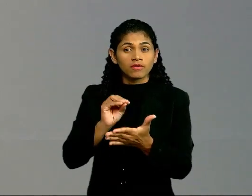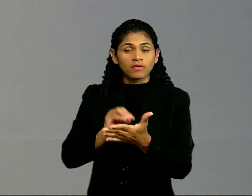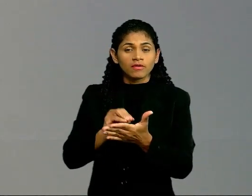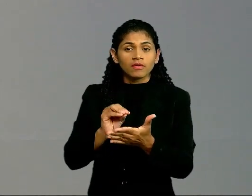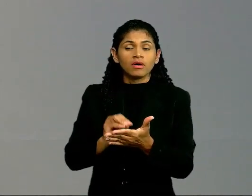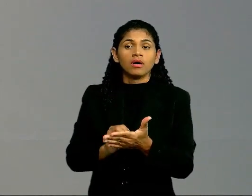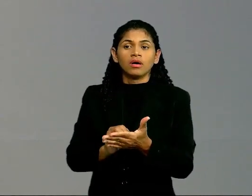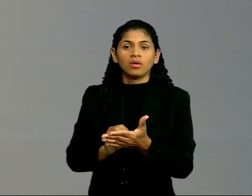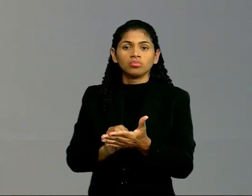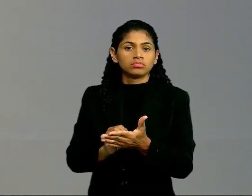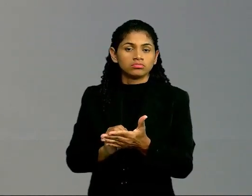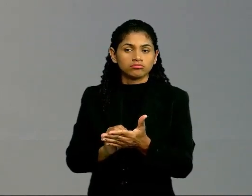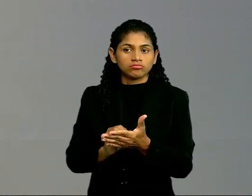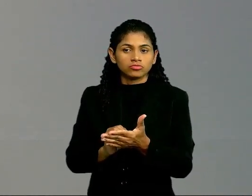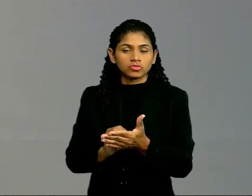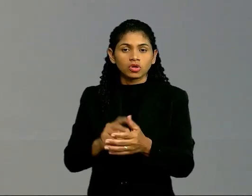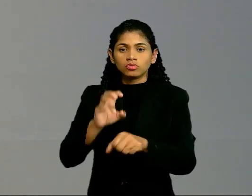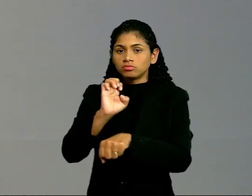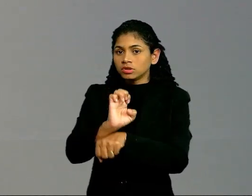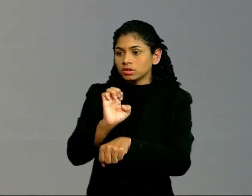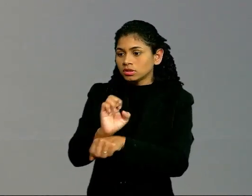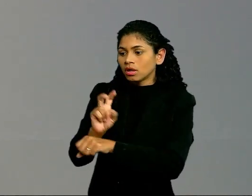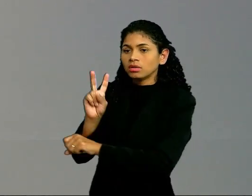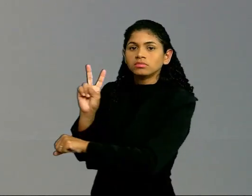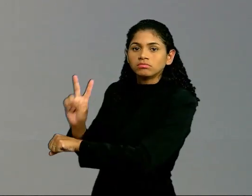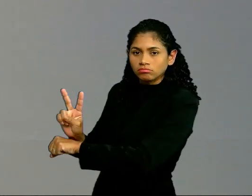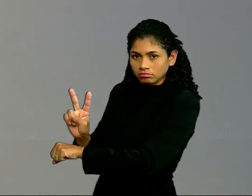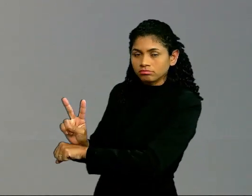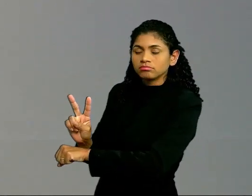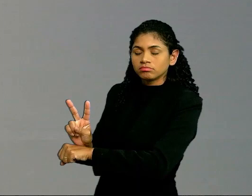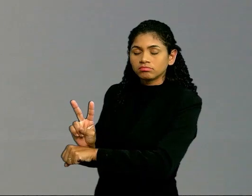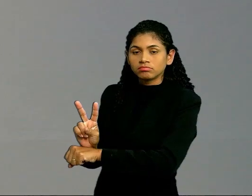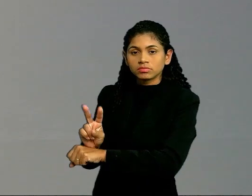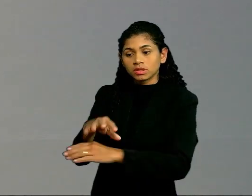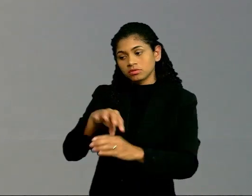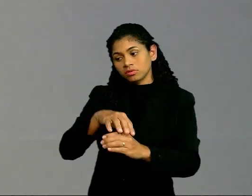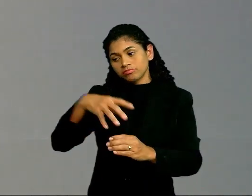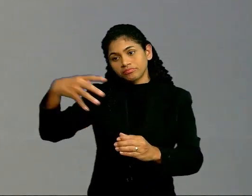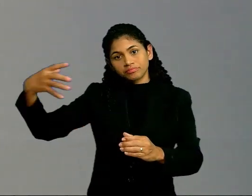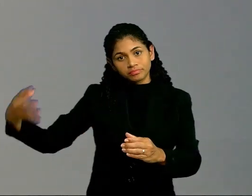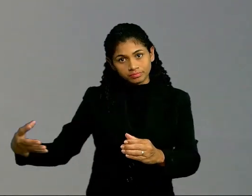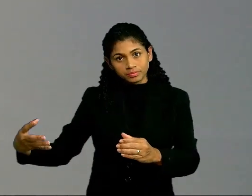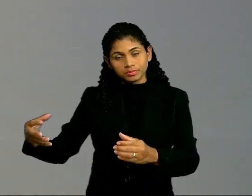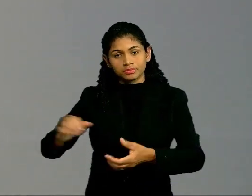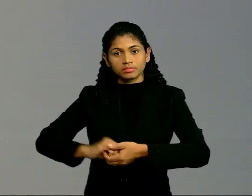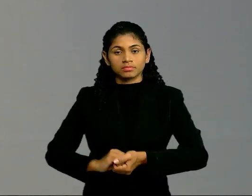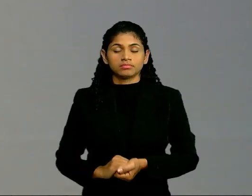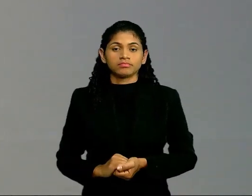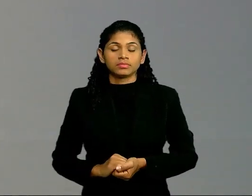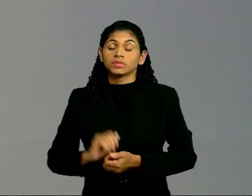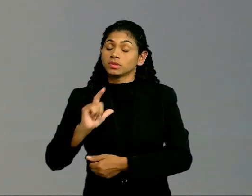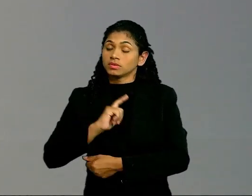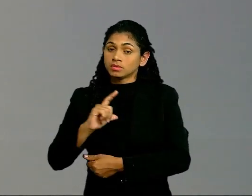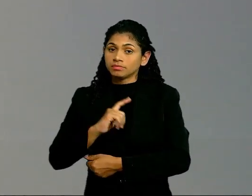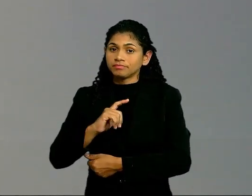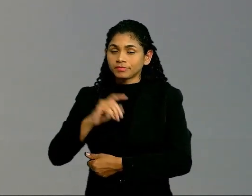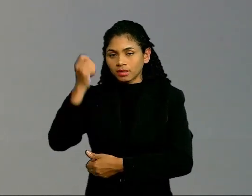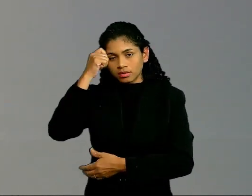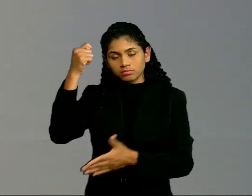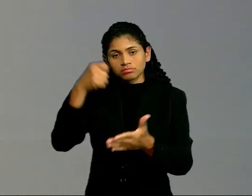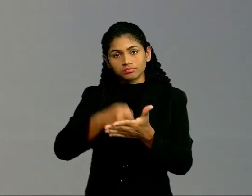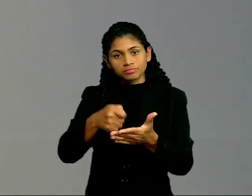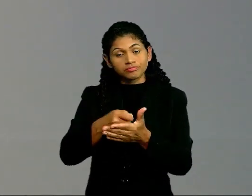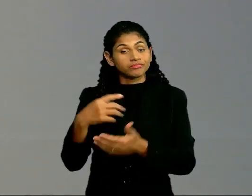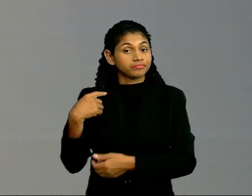não está inserida na sociedade, ela está à margem, tá? Então aí a gente tem a Carolina inserida à margem aí